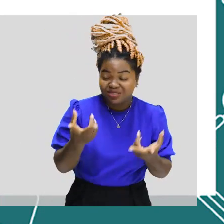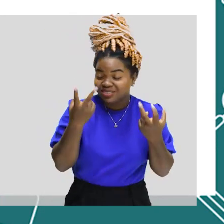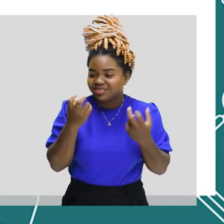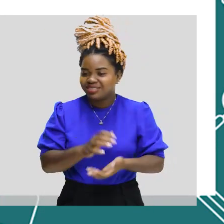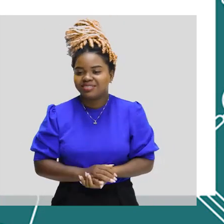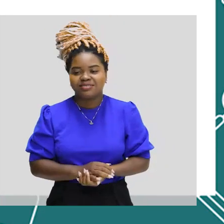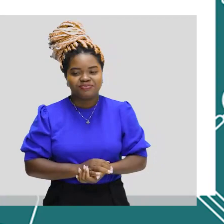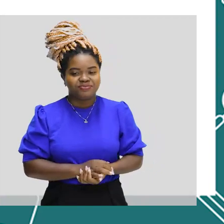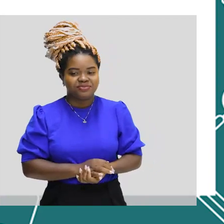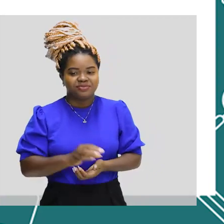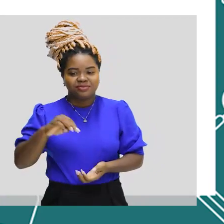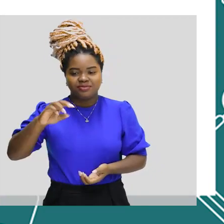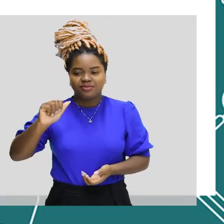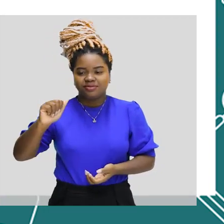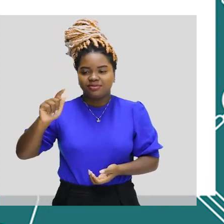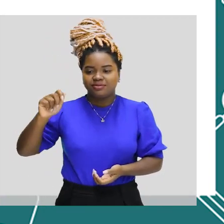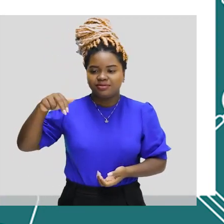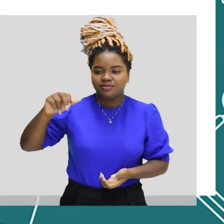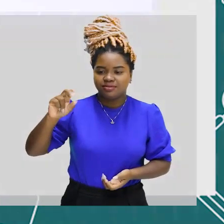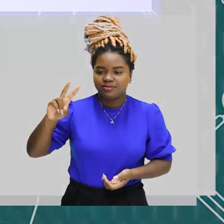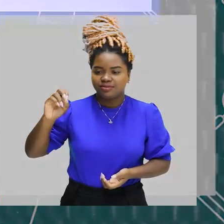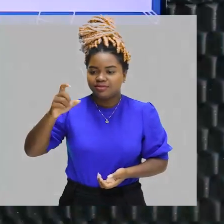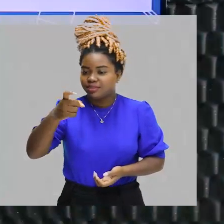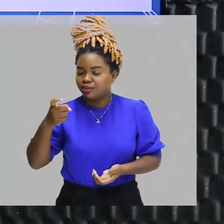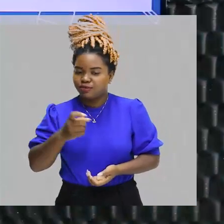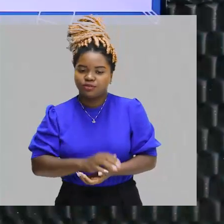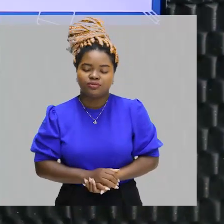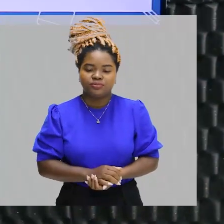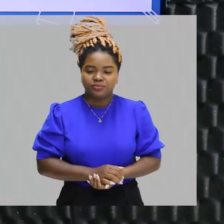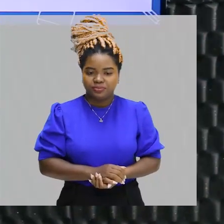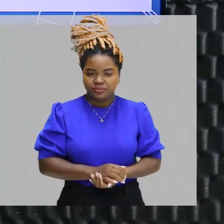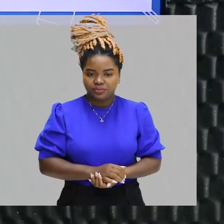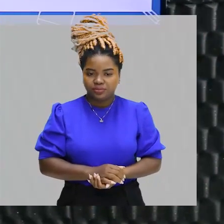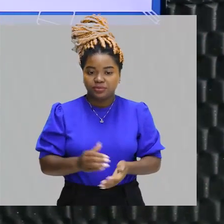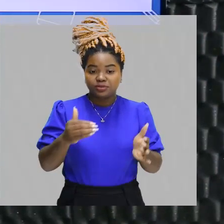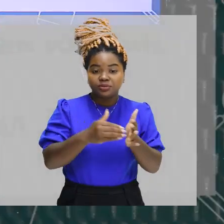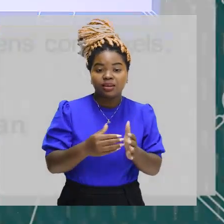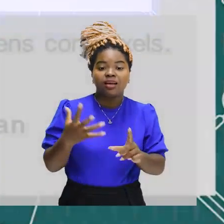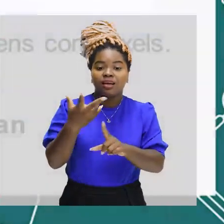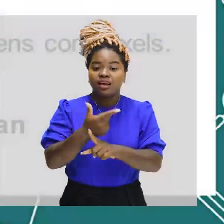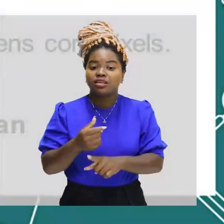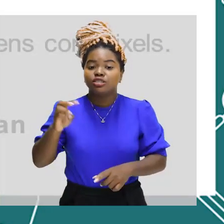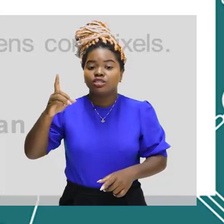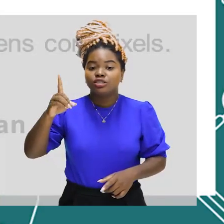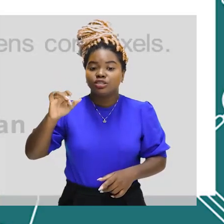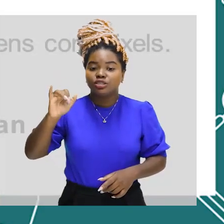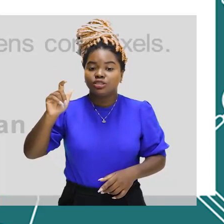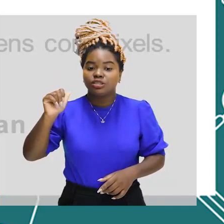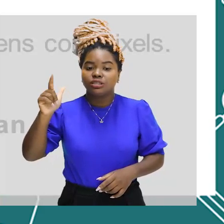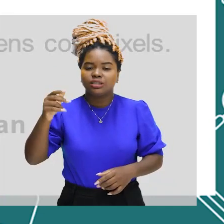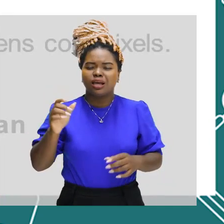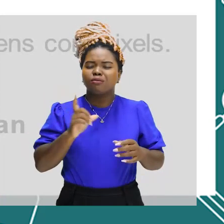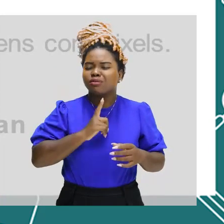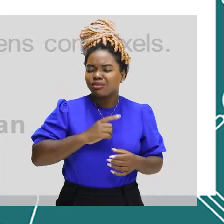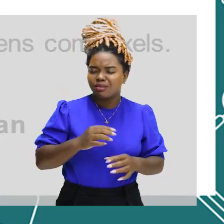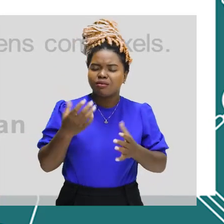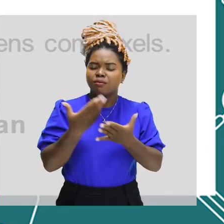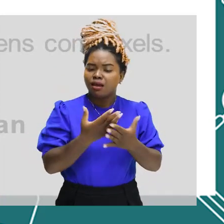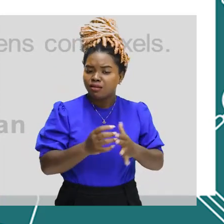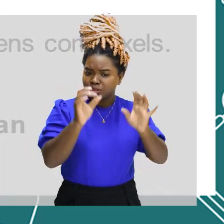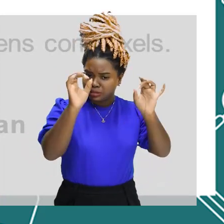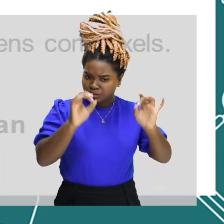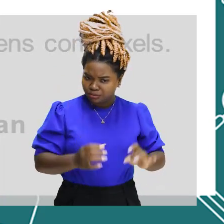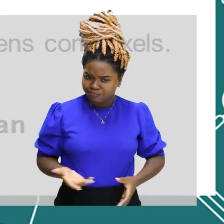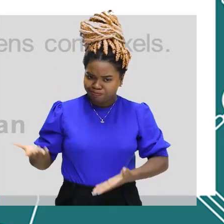o Magnavox Odyssey, que foi o primeiro console de jogos visuais. E por último, a arte digital, que a gente tem uma aula específica